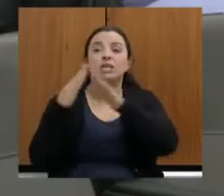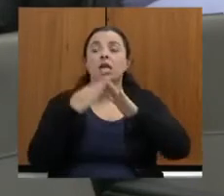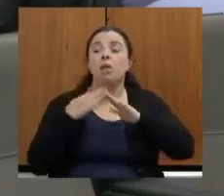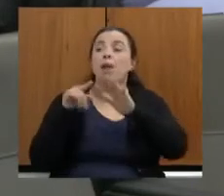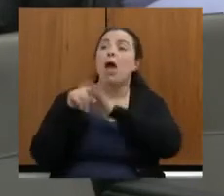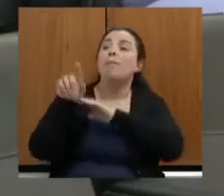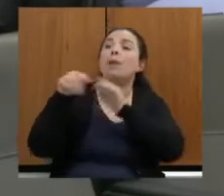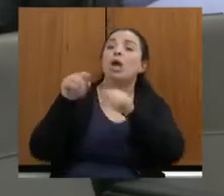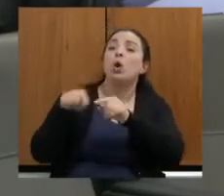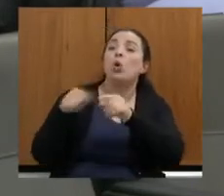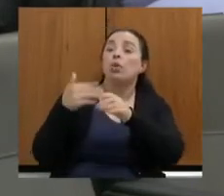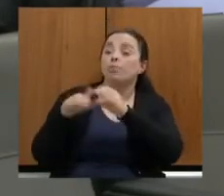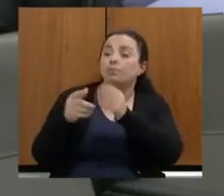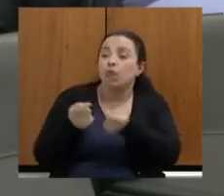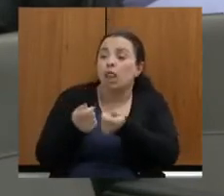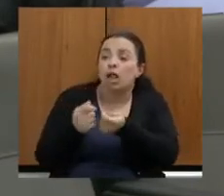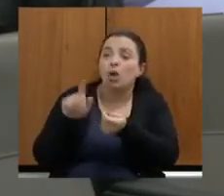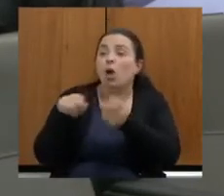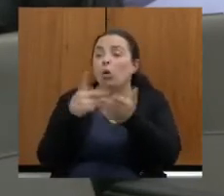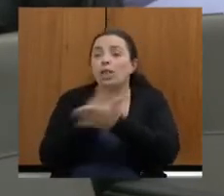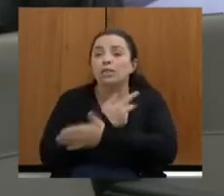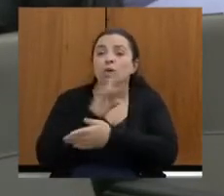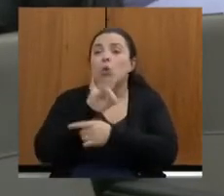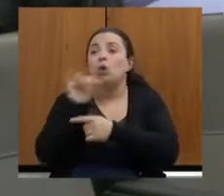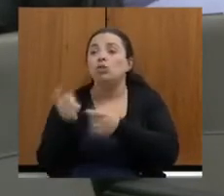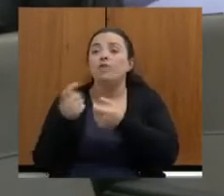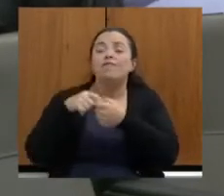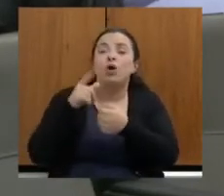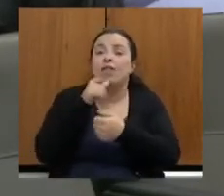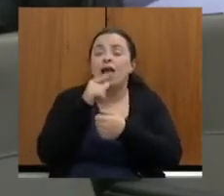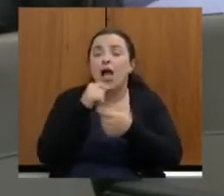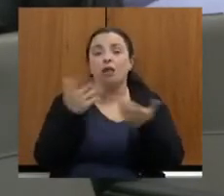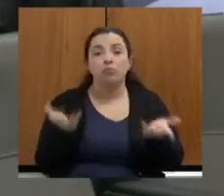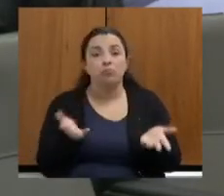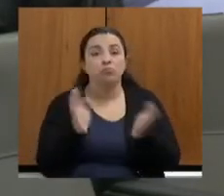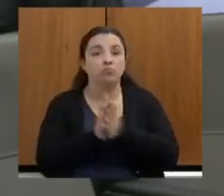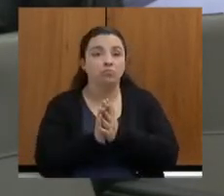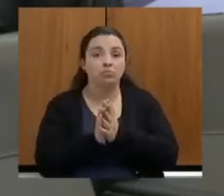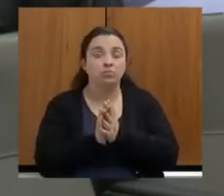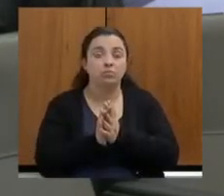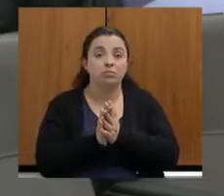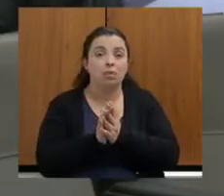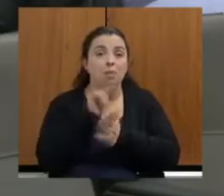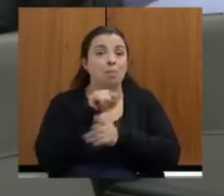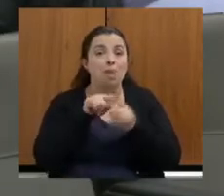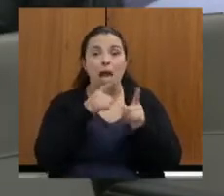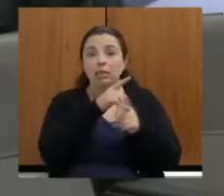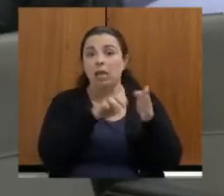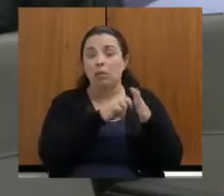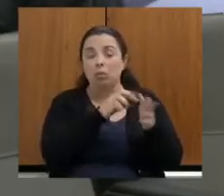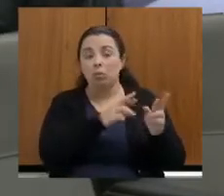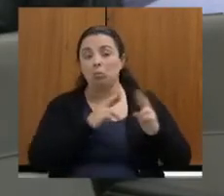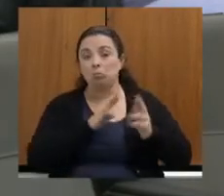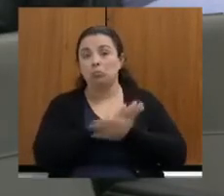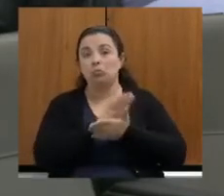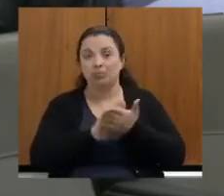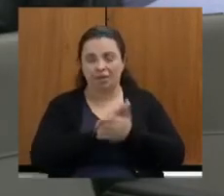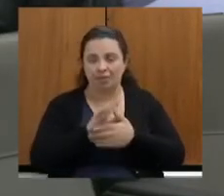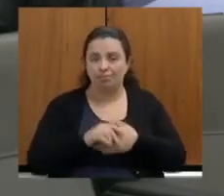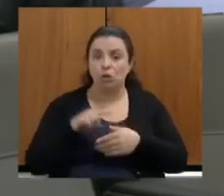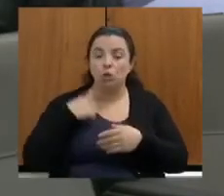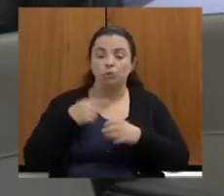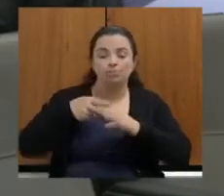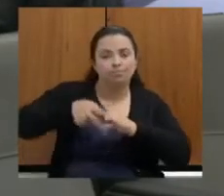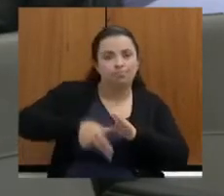acontecendo que dia que a nossa água vai voltar e naquela coisa toda e E se ele foi construído na beira do rio